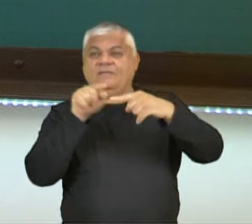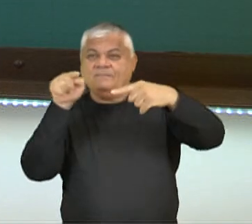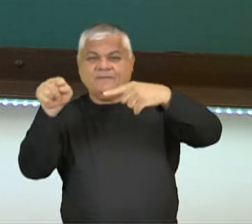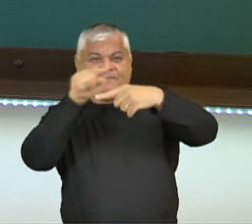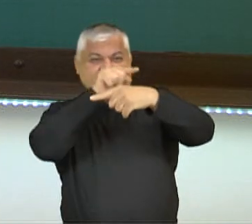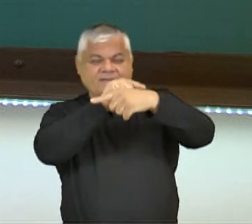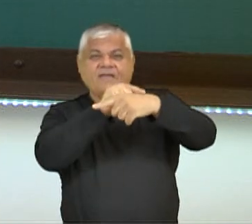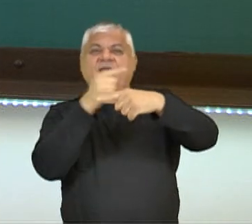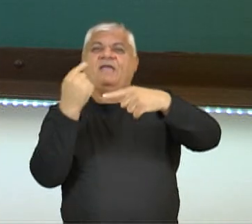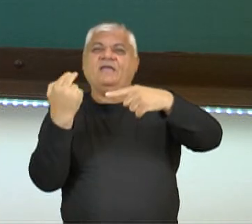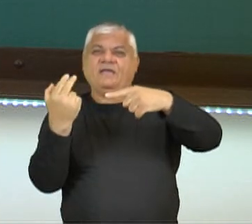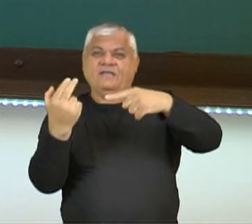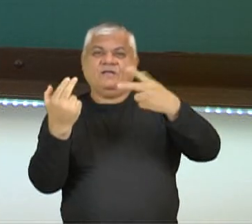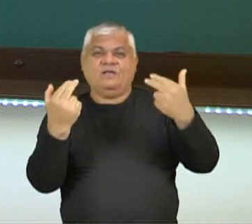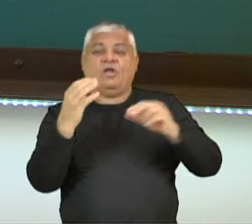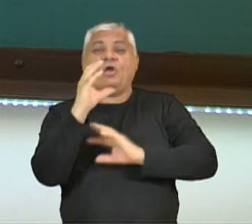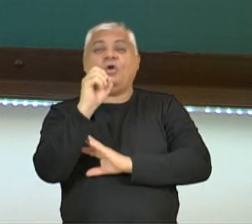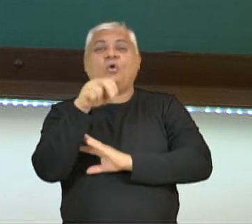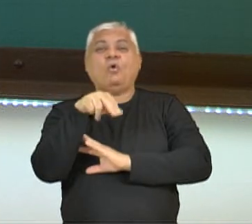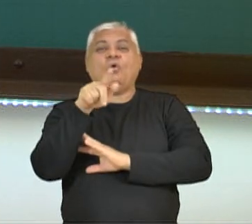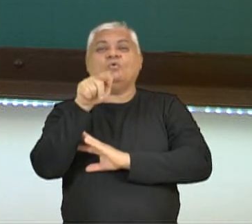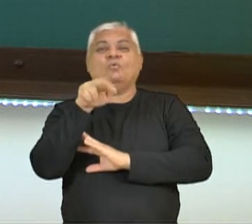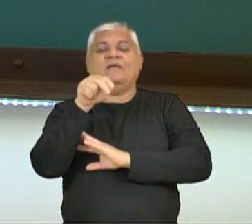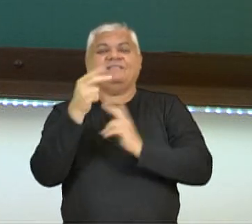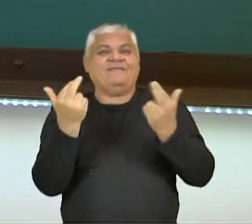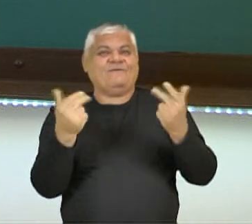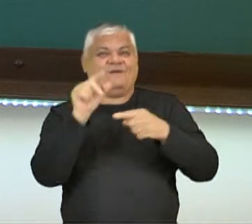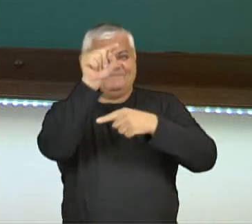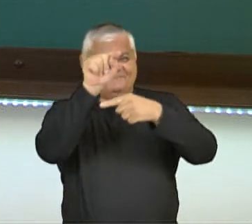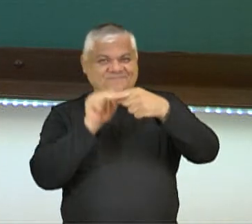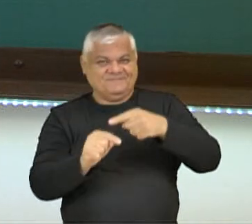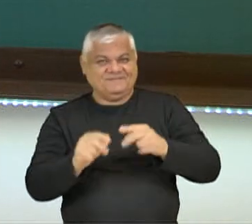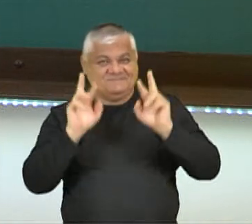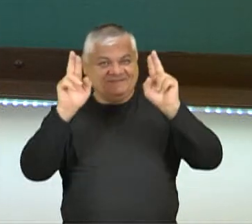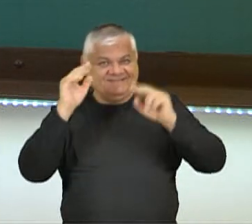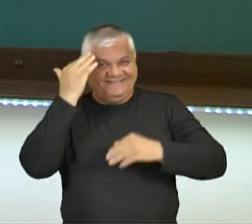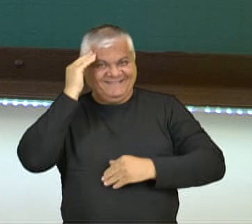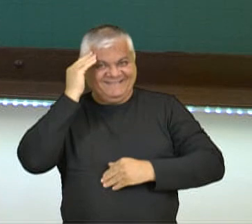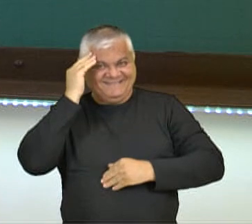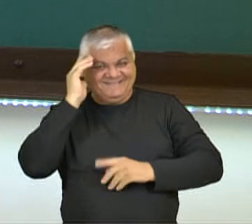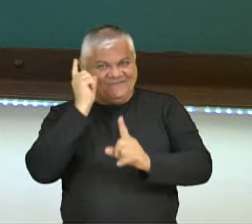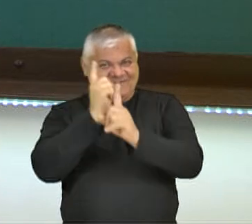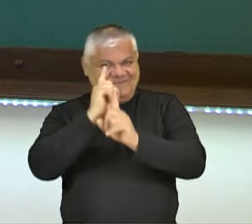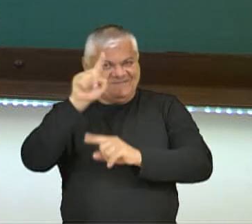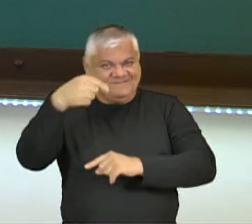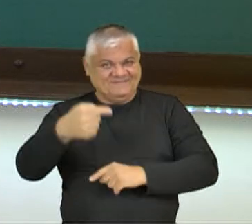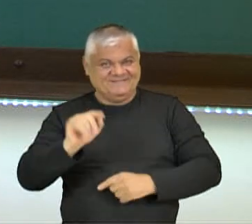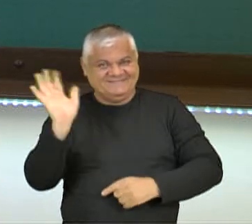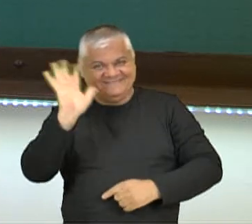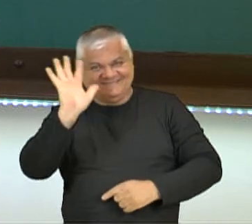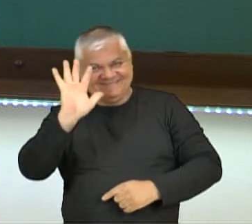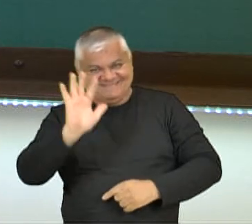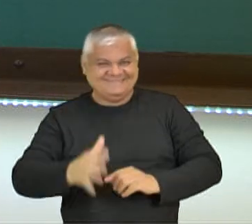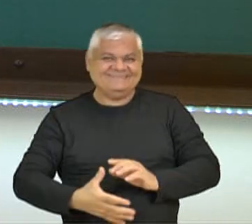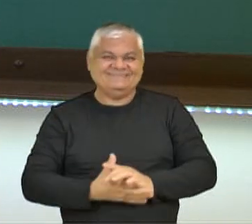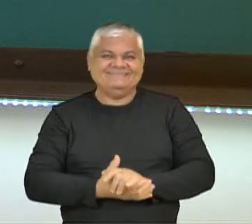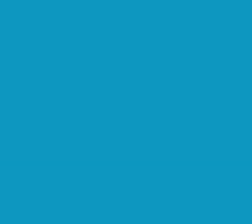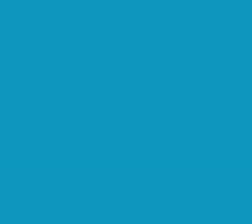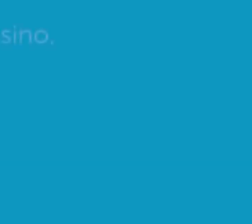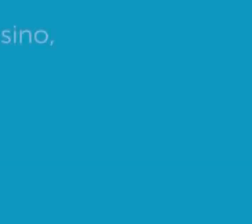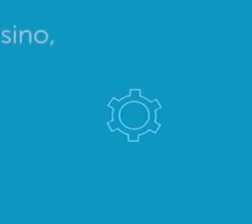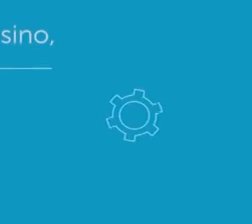opostos pelo vértice são congruentes, têm a mesma medida. Espero que vocês tenham entendido e vejo vocês na próxima aula. Até mais!